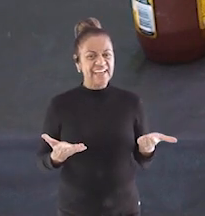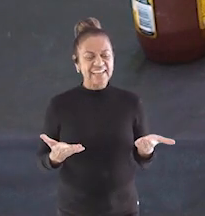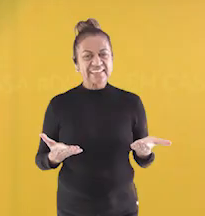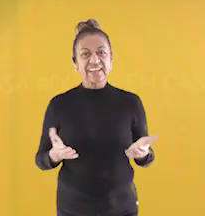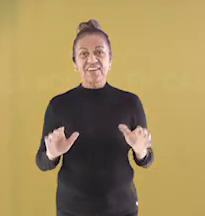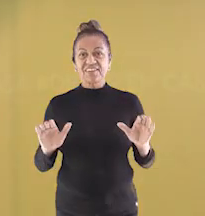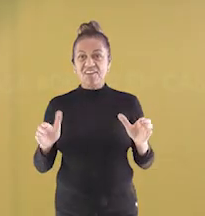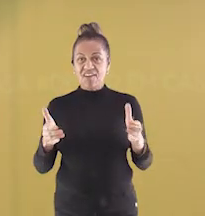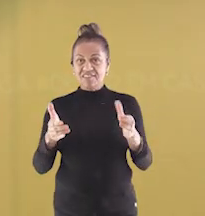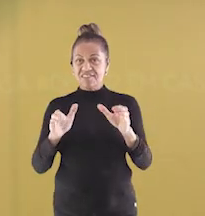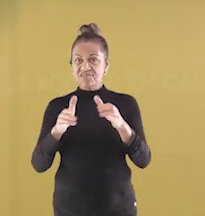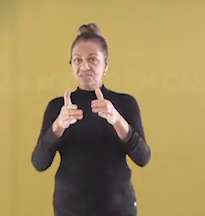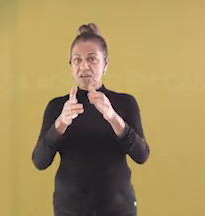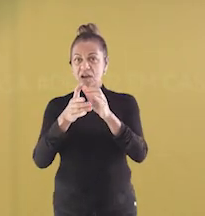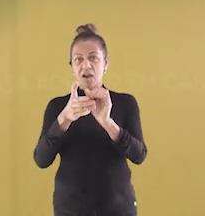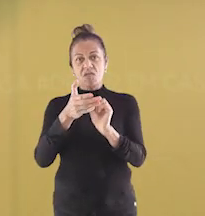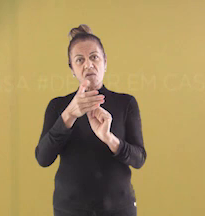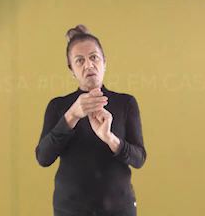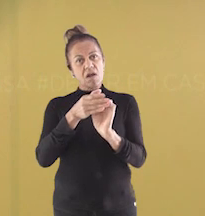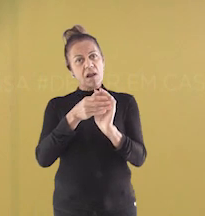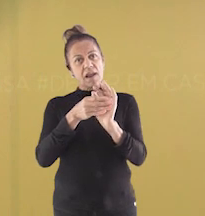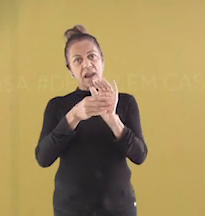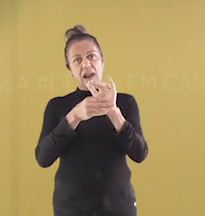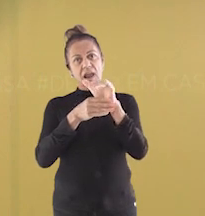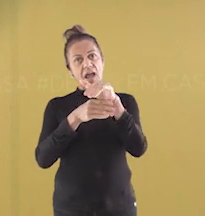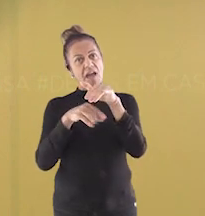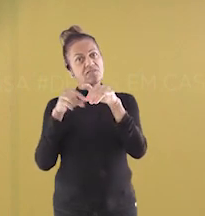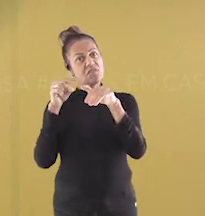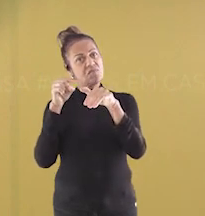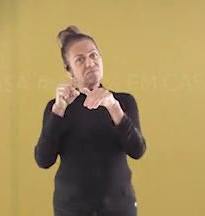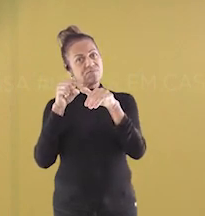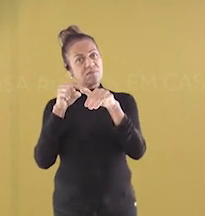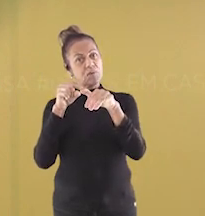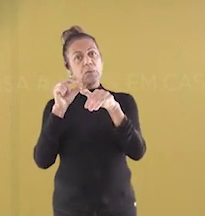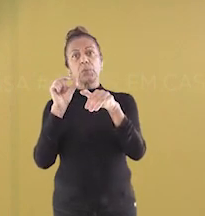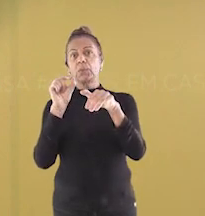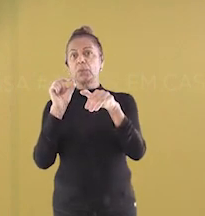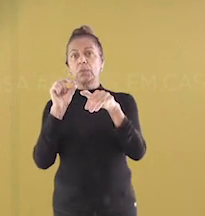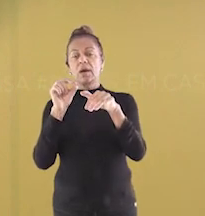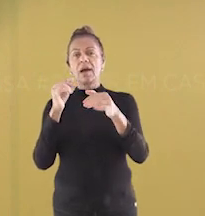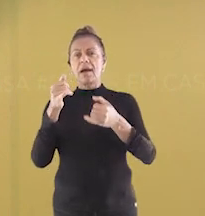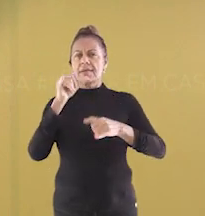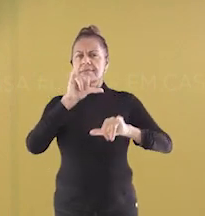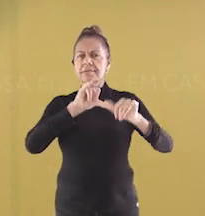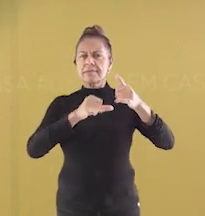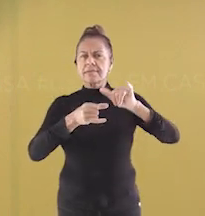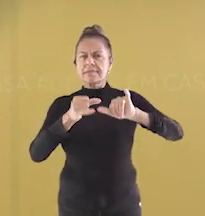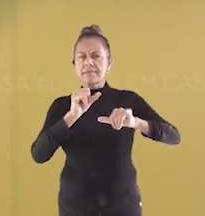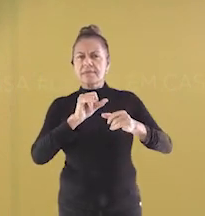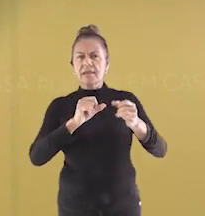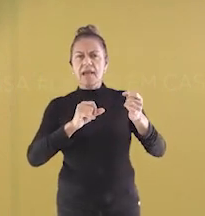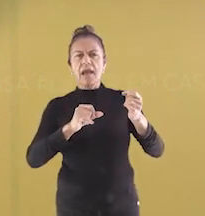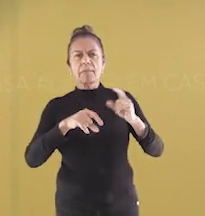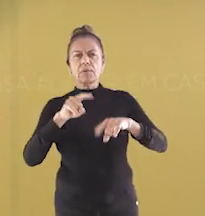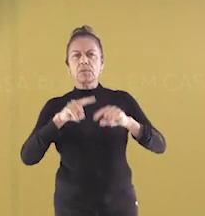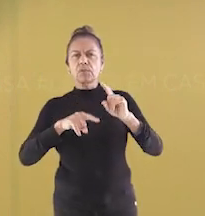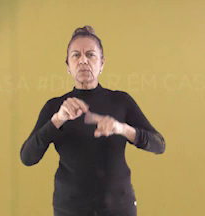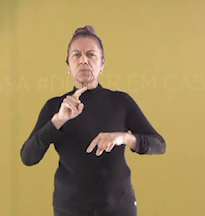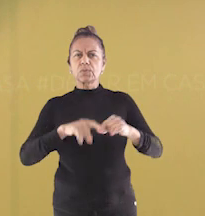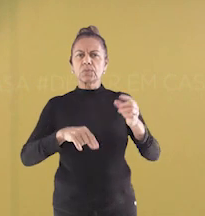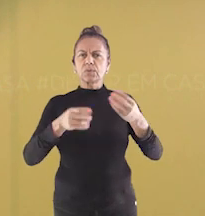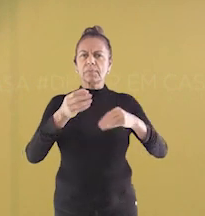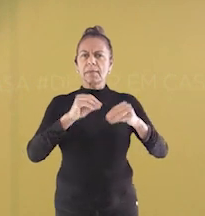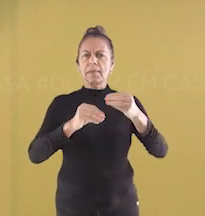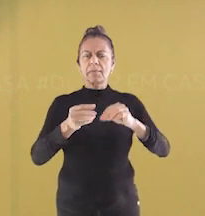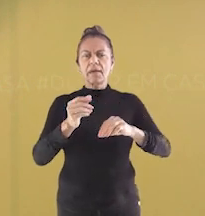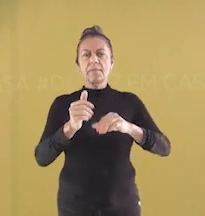Uau! Tá aí o nosso vulcão expelindo lava de verdade, a partir de uma reação química que ocorre